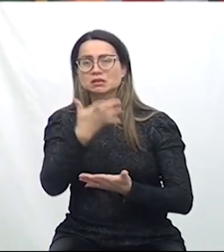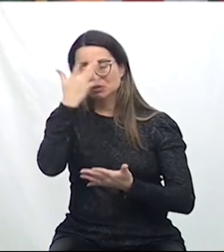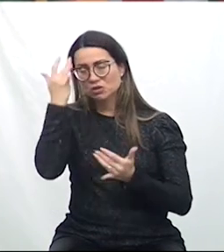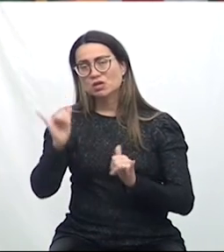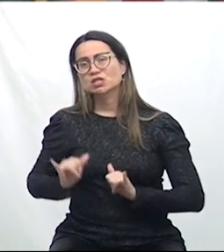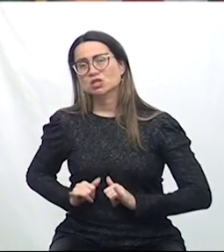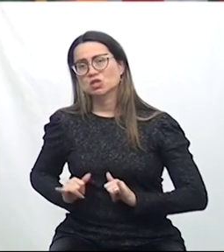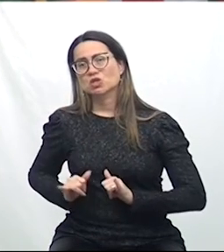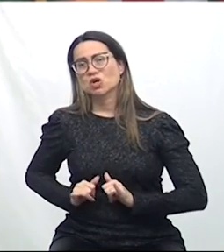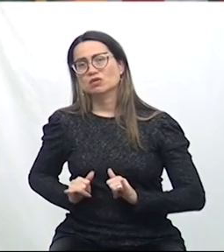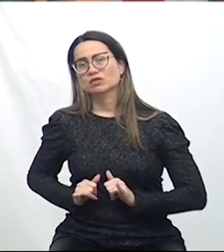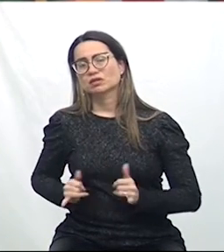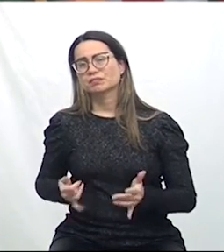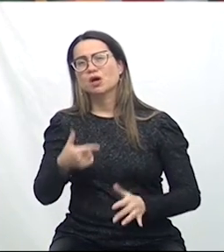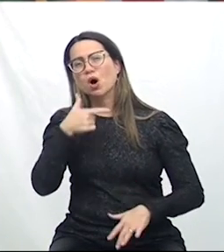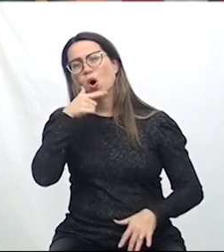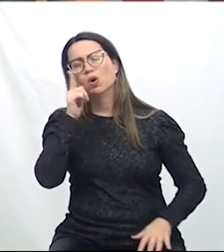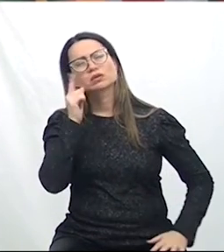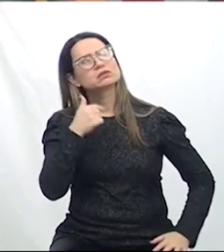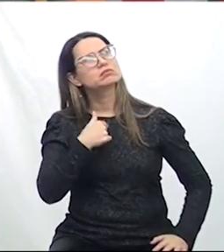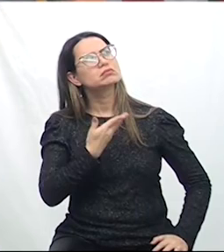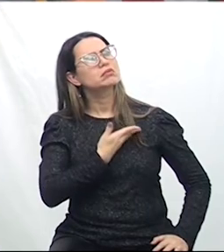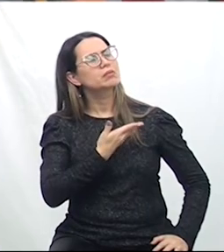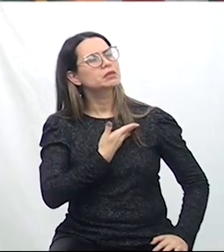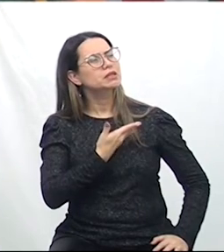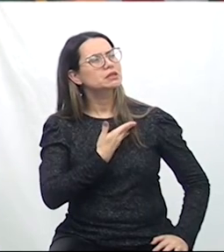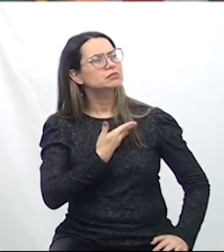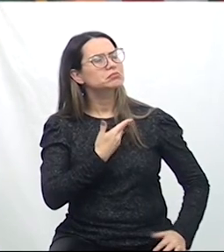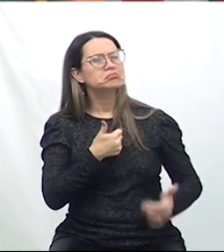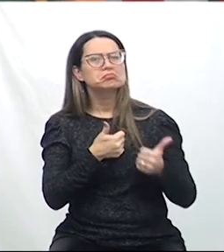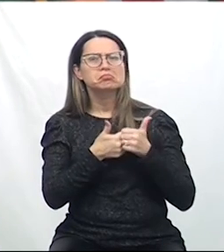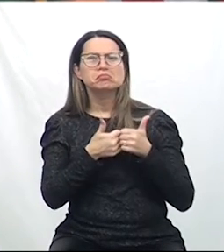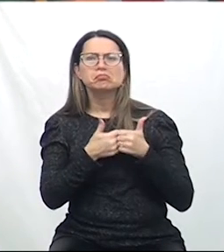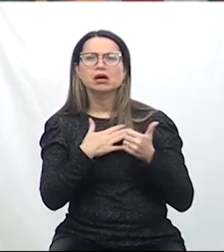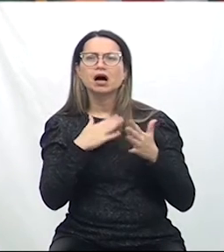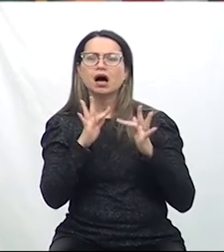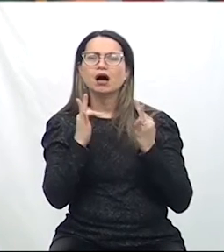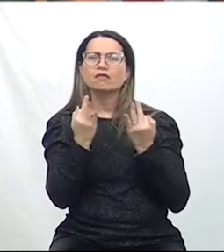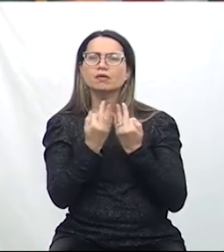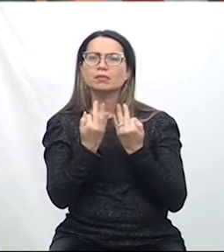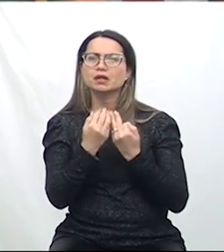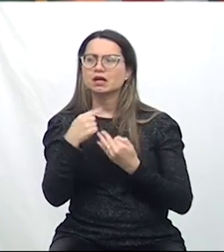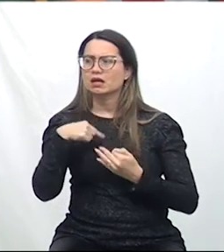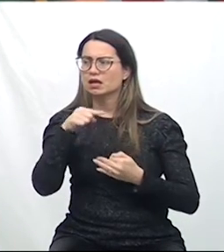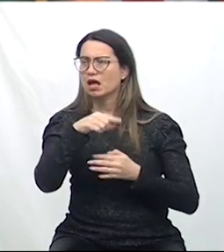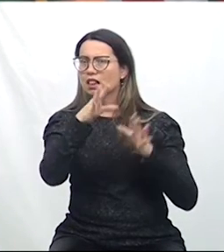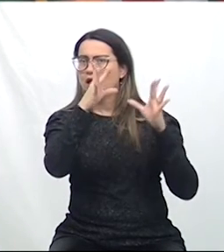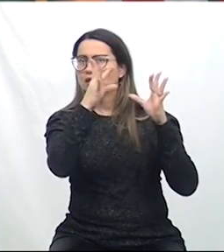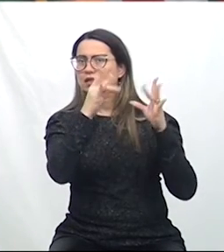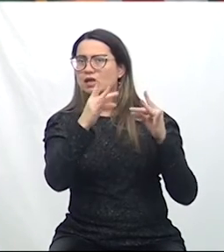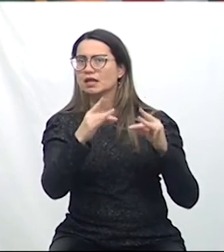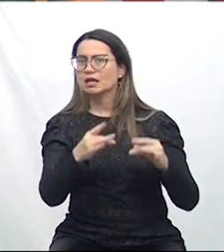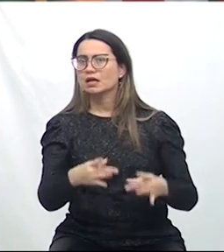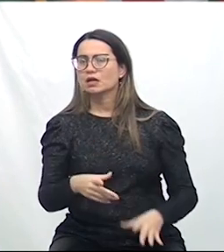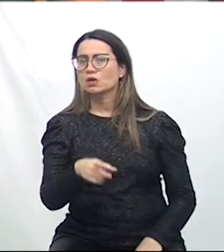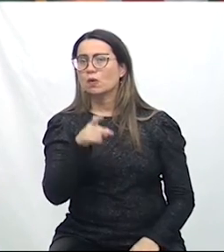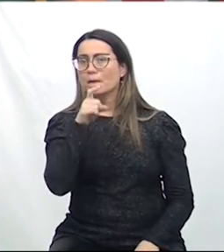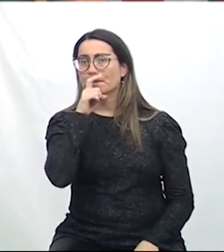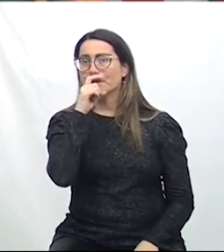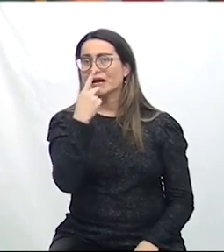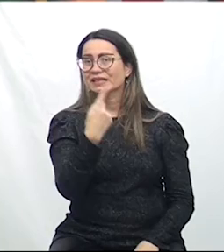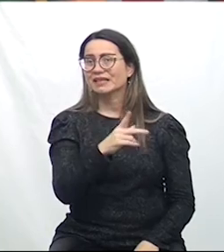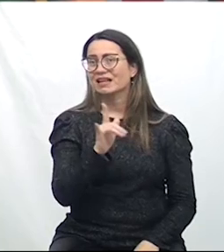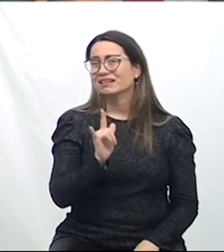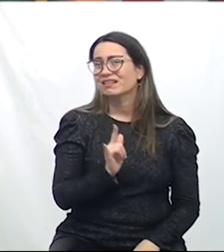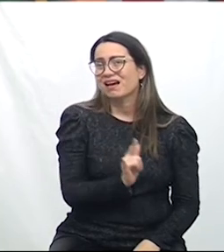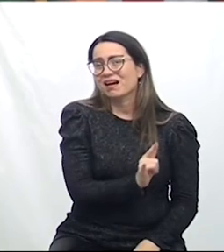estava com uma amiga bem próxima da minha família e ela relatando o paizinho dela, que ela ama.